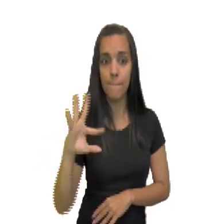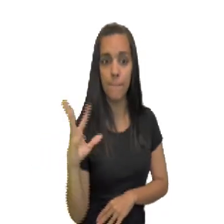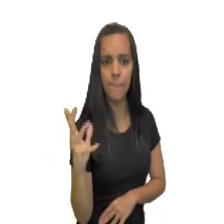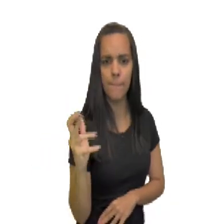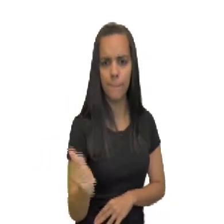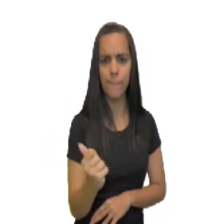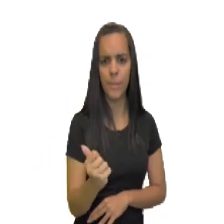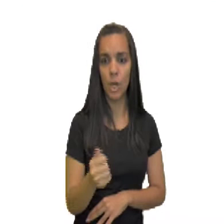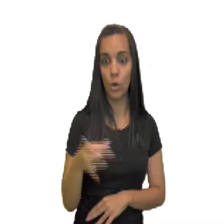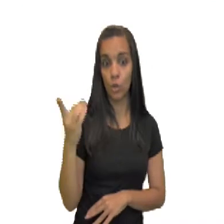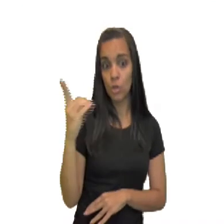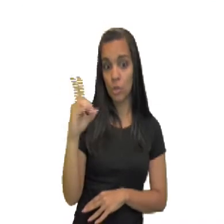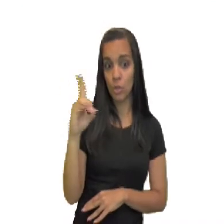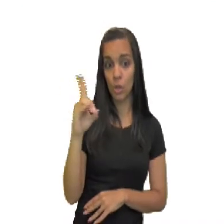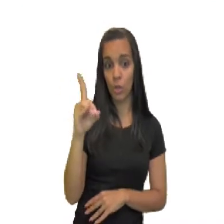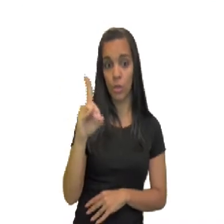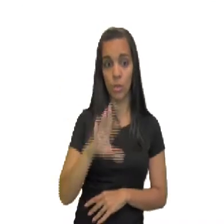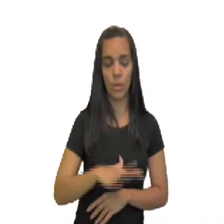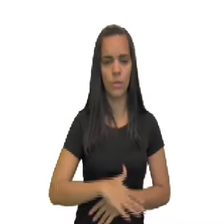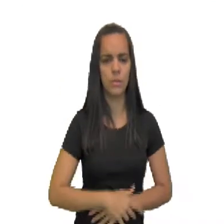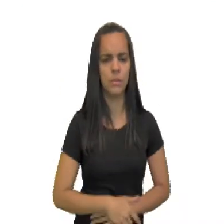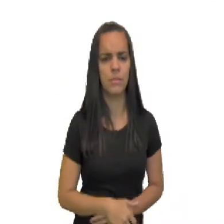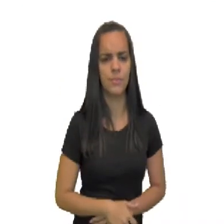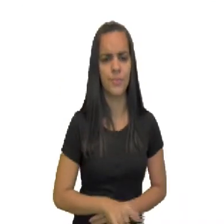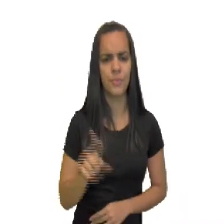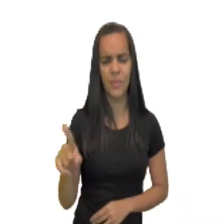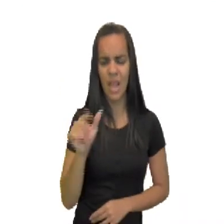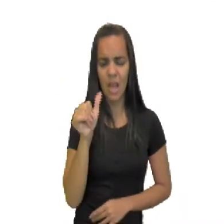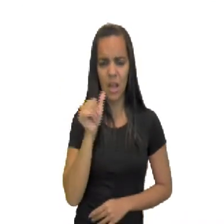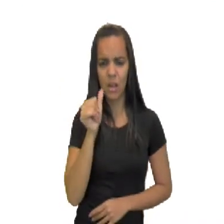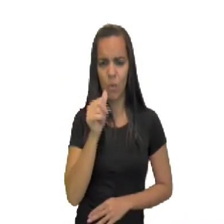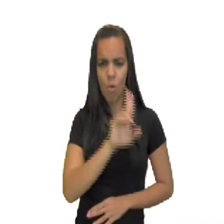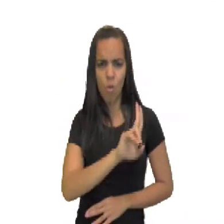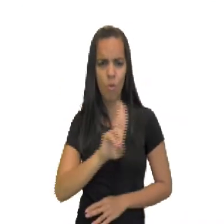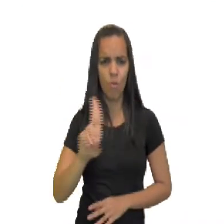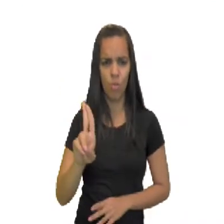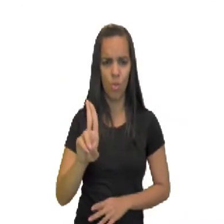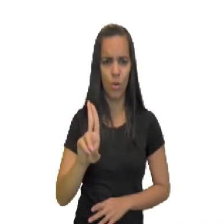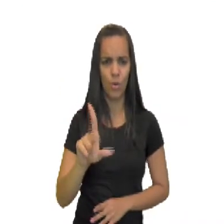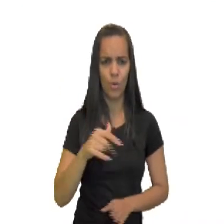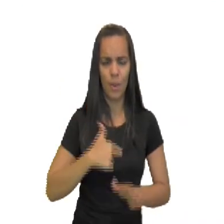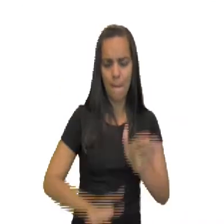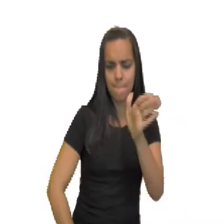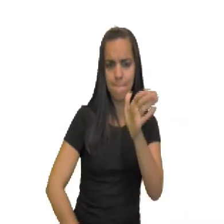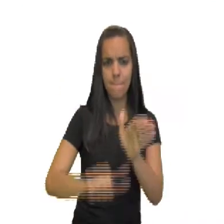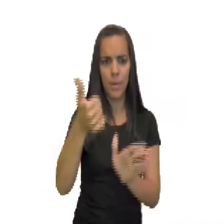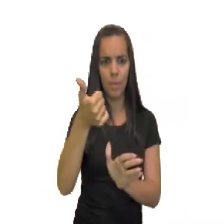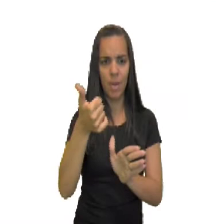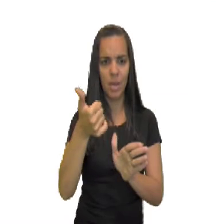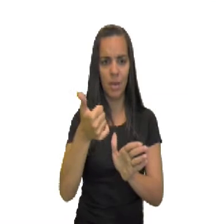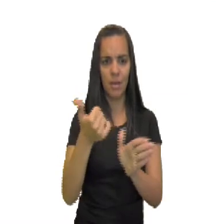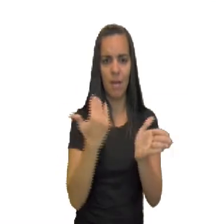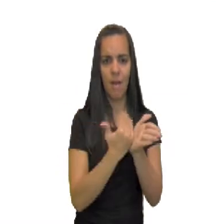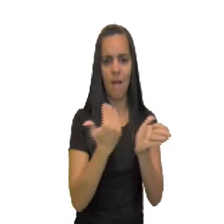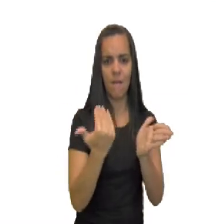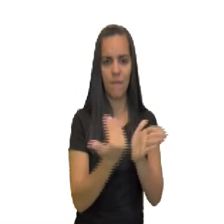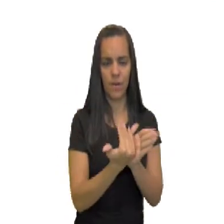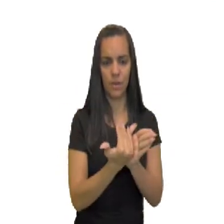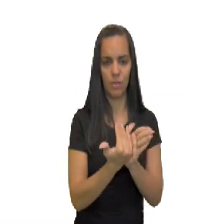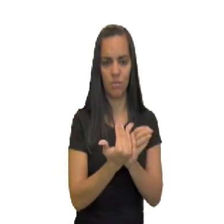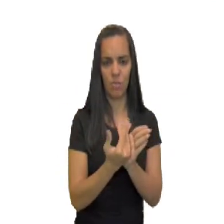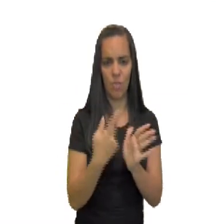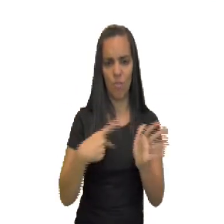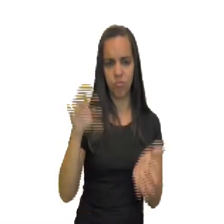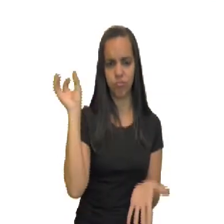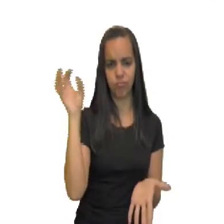de dólares. Tarsila é um dos nomes centrais da primeira fase do modernismo artístico